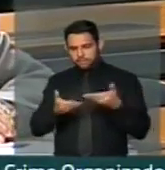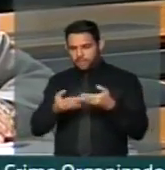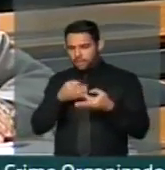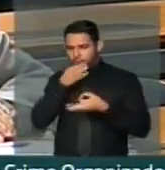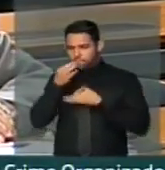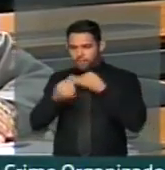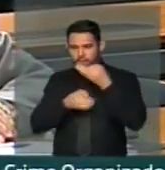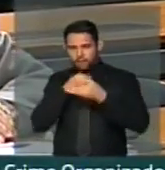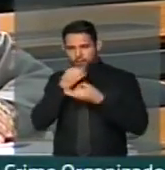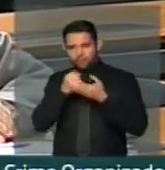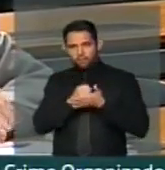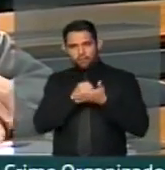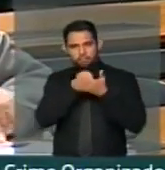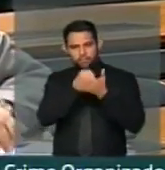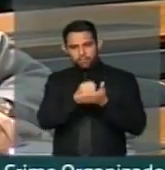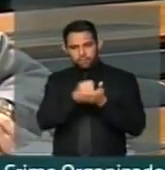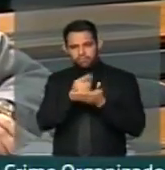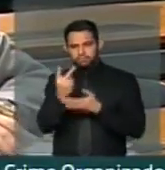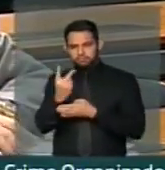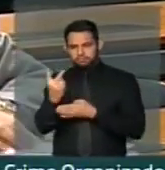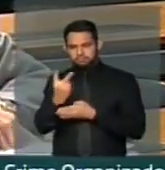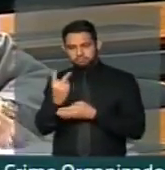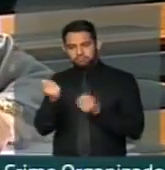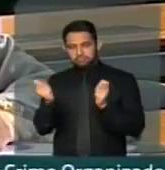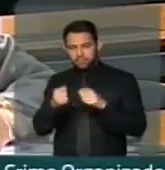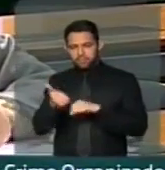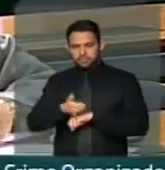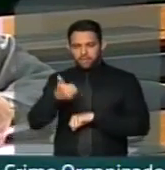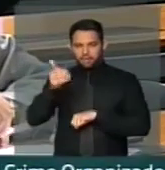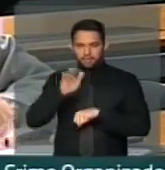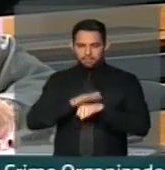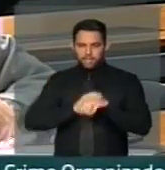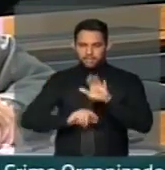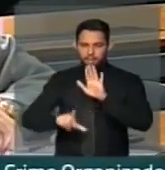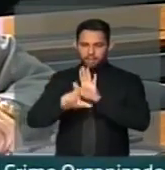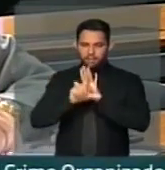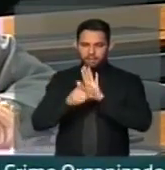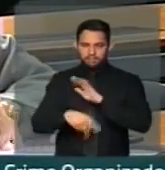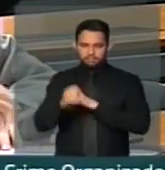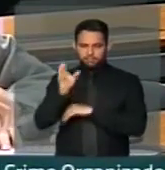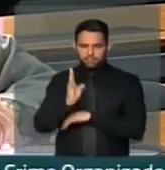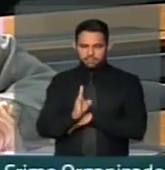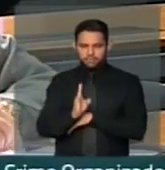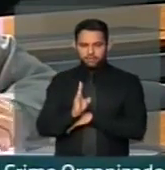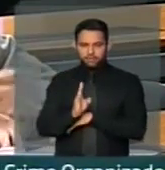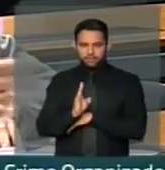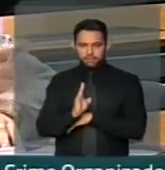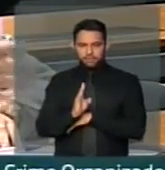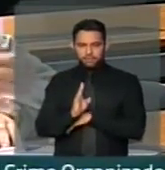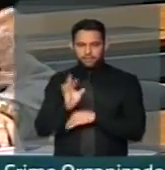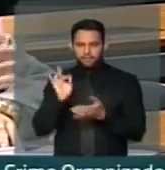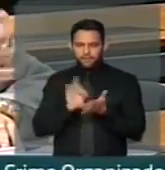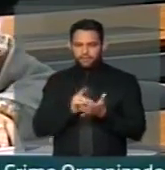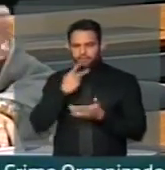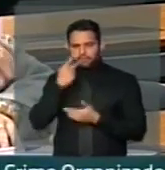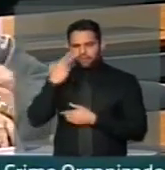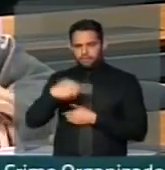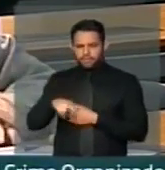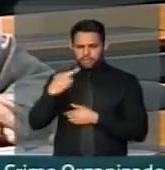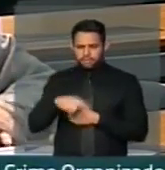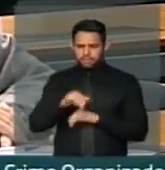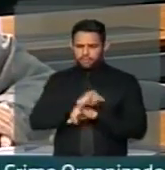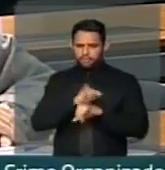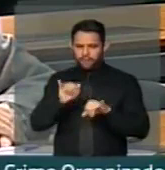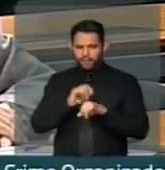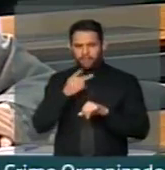sugestões até para que possamos melhorar nossa legislação na verdade não vou repetir o que já foi falado as